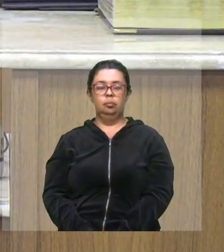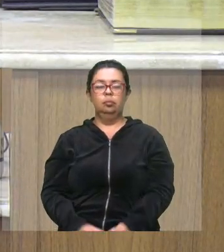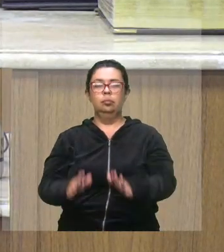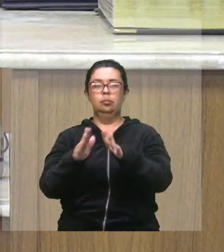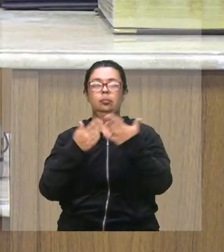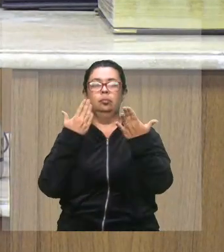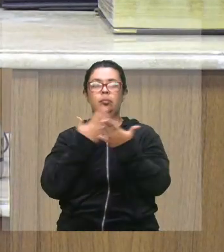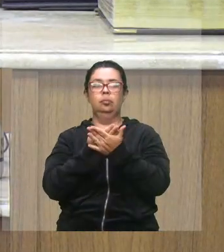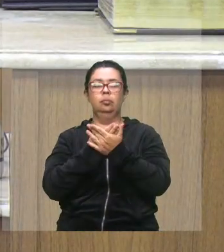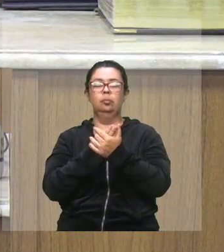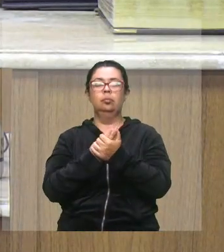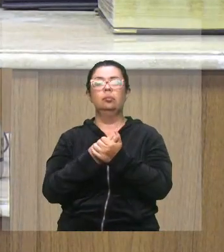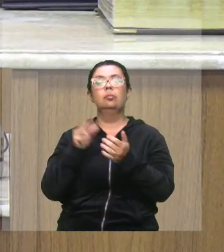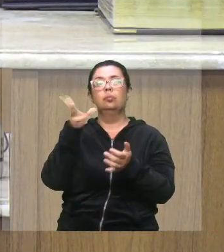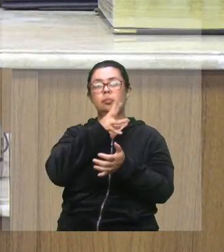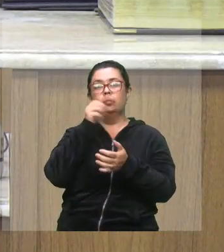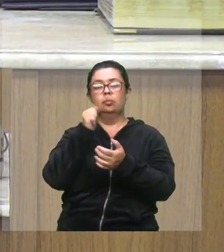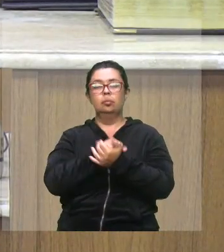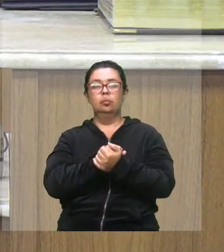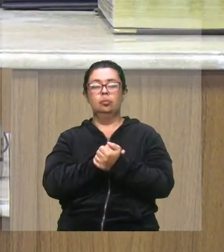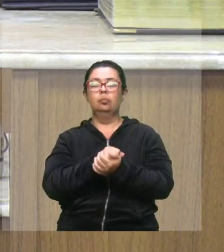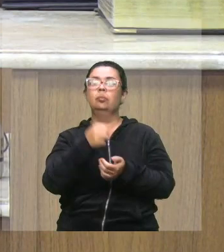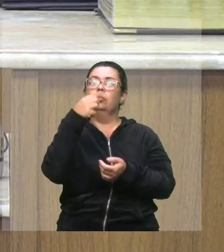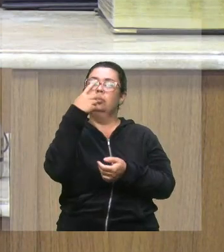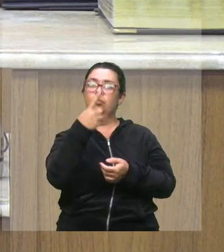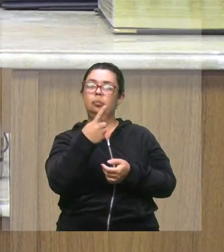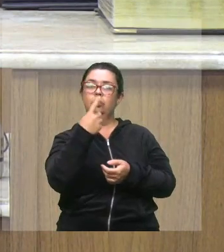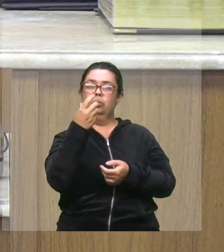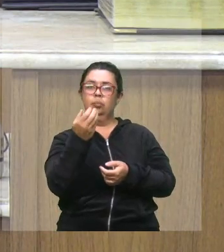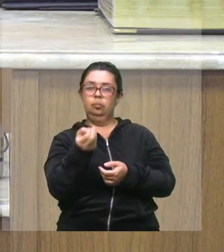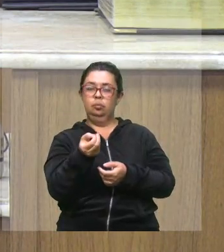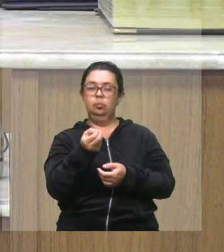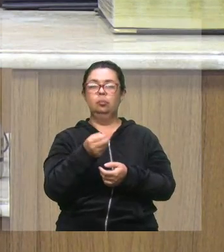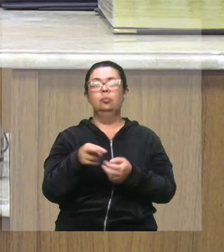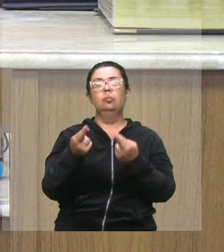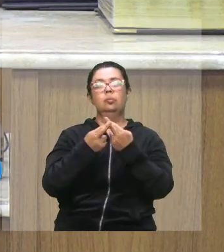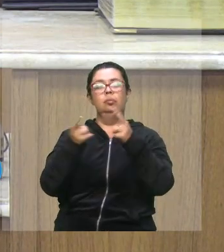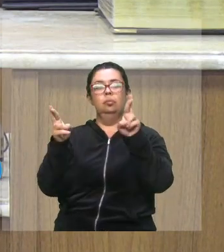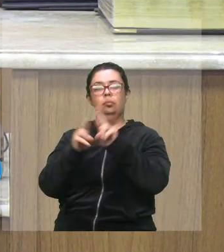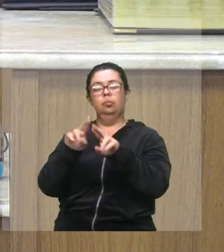Requerimentos apresentados em regime de urgência na 10ª sessão ordinária, em